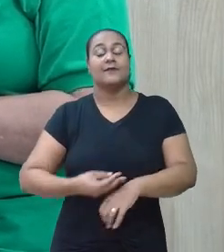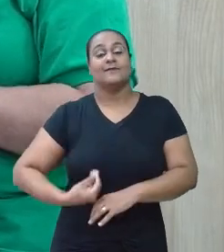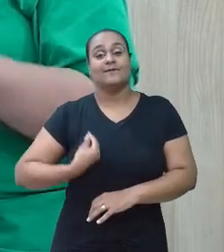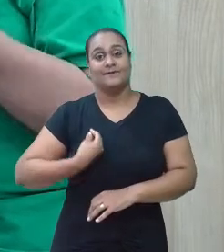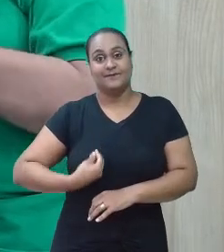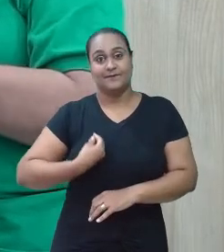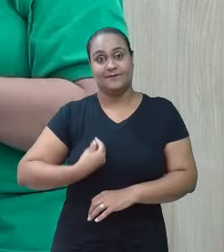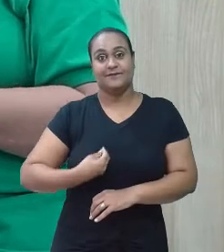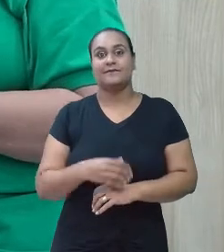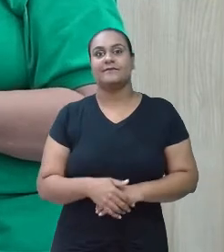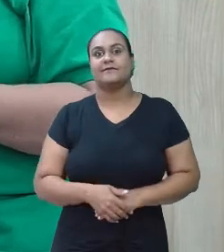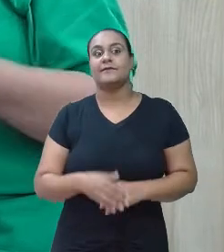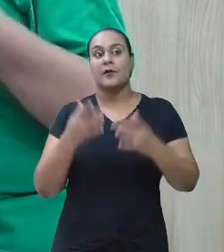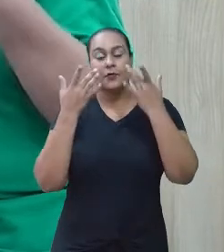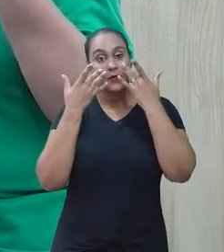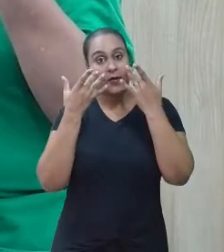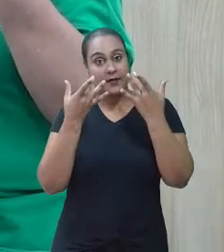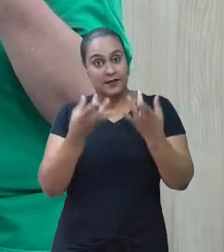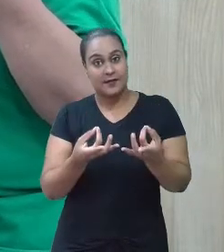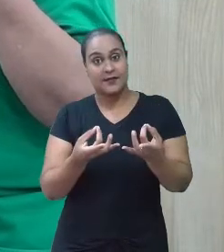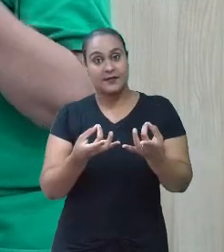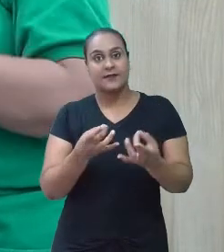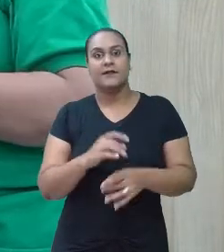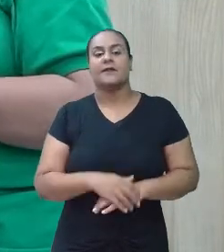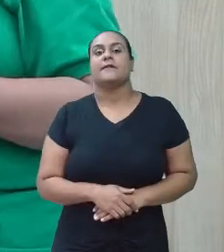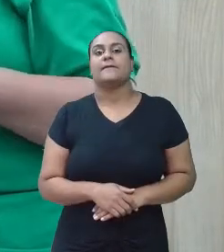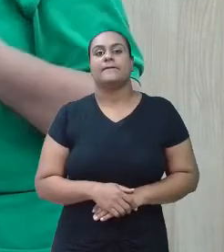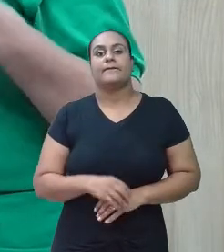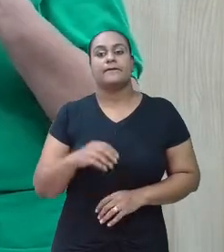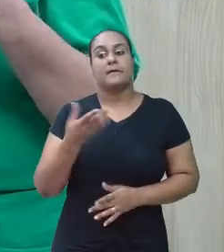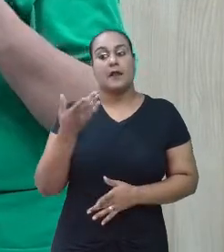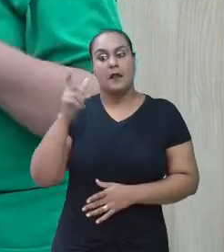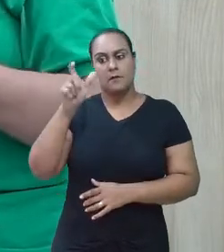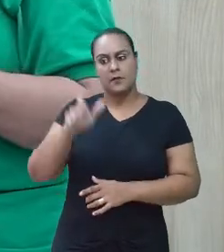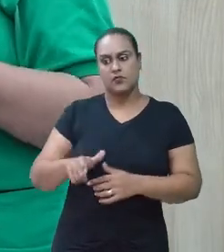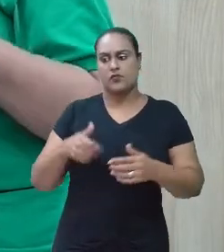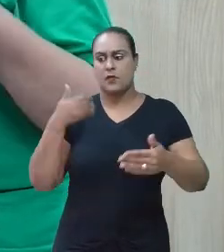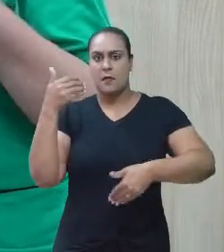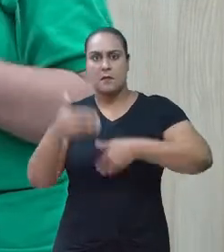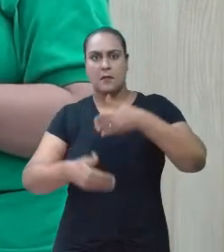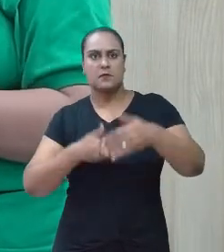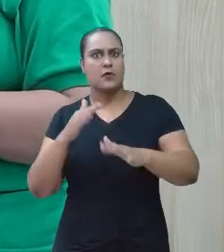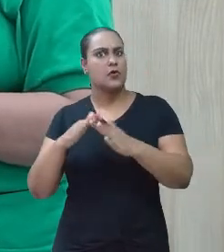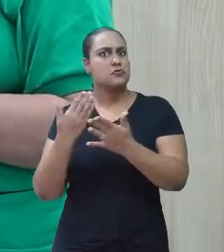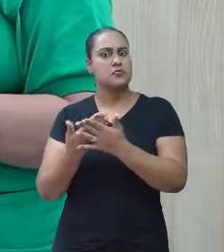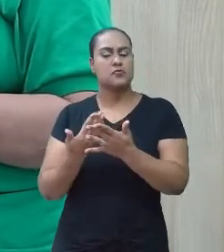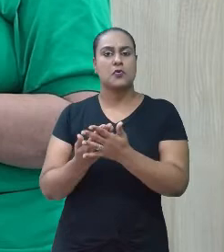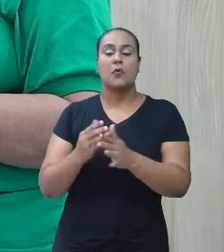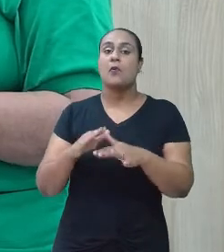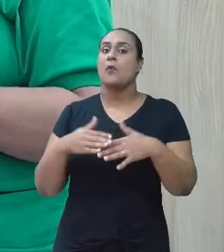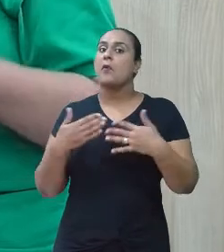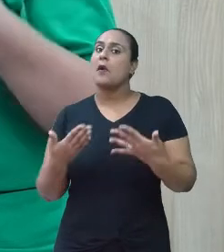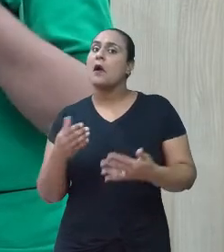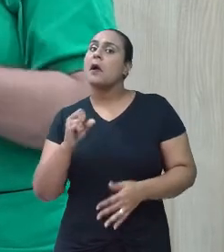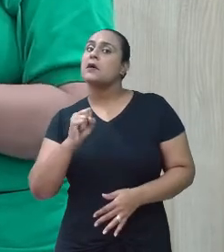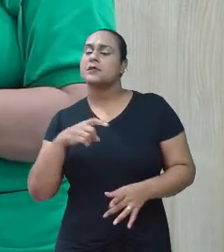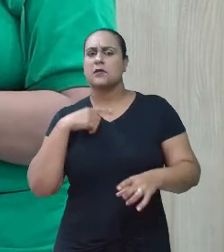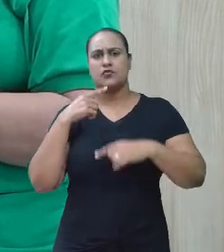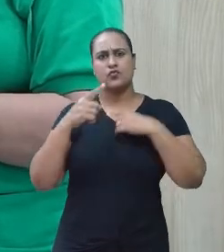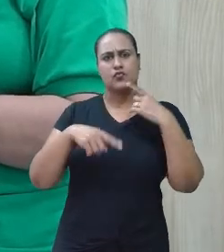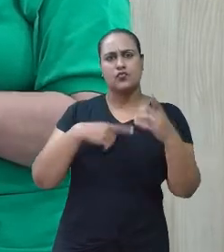né? Estou atenta aí a quem está participando, de que escola, que questionamento, viu? Qual